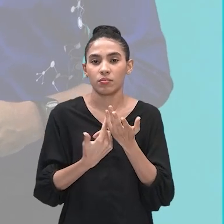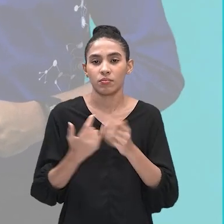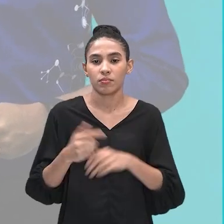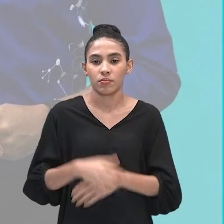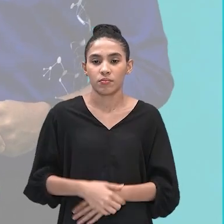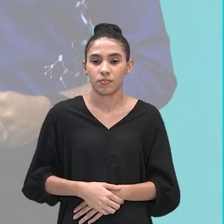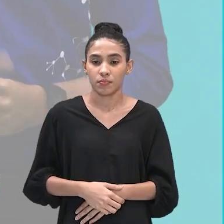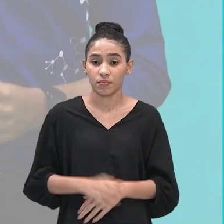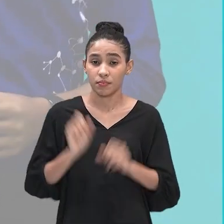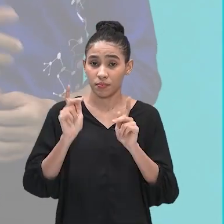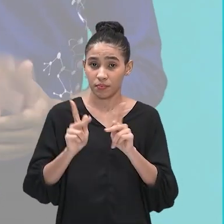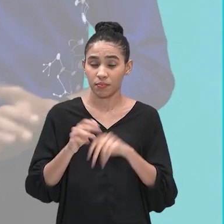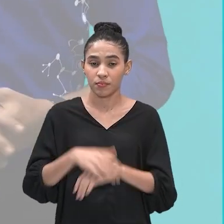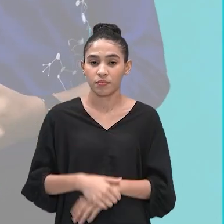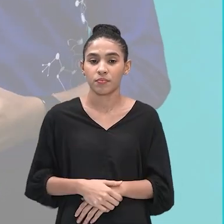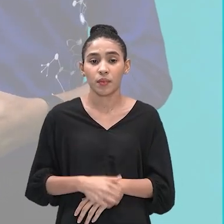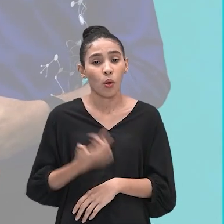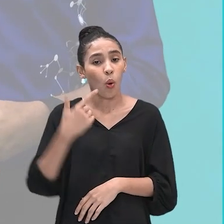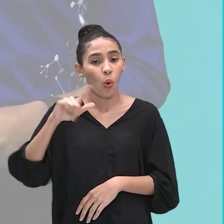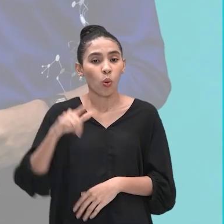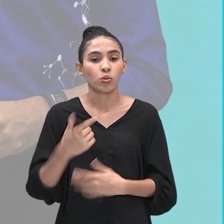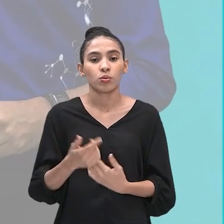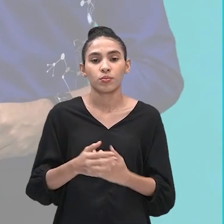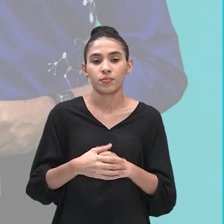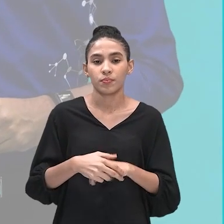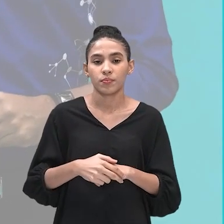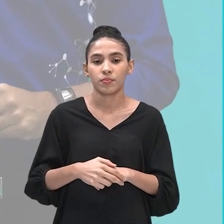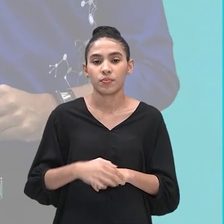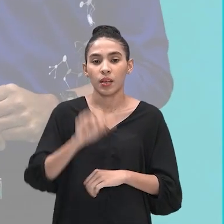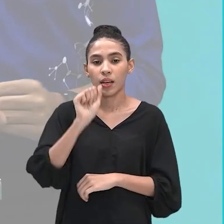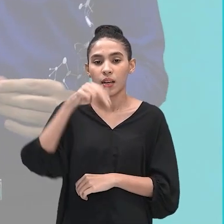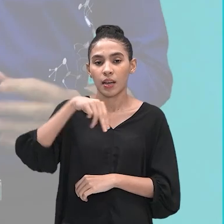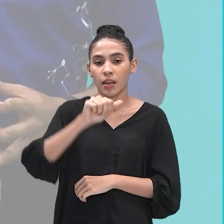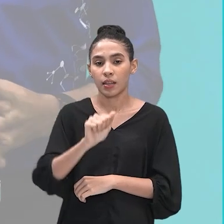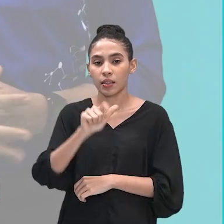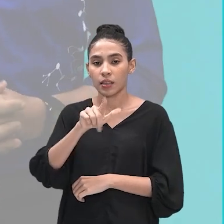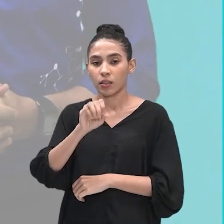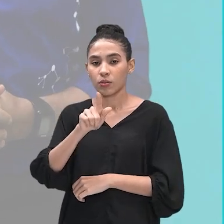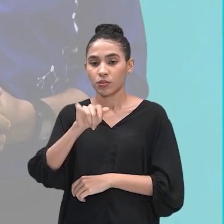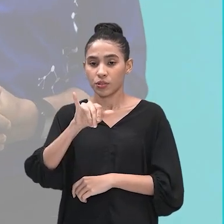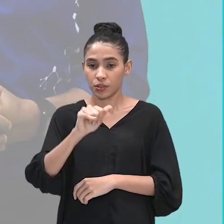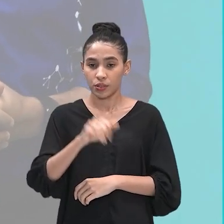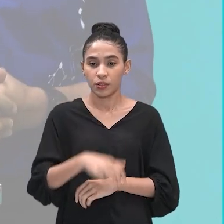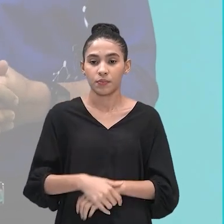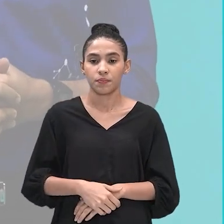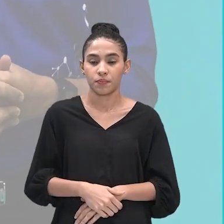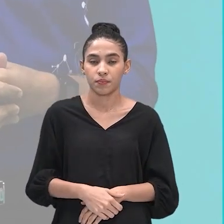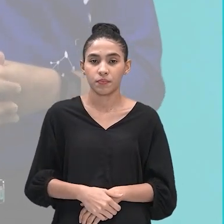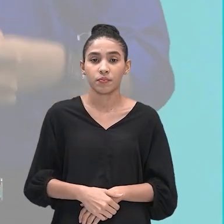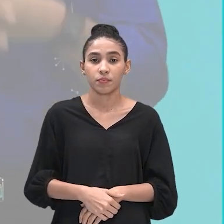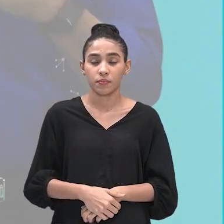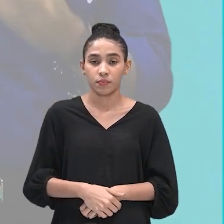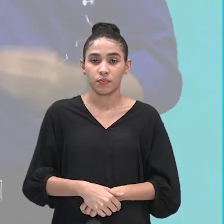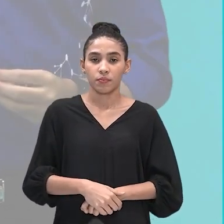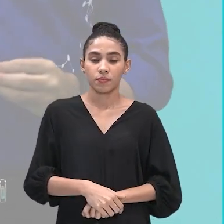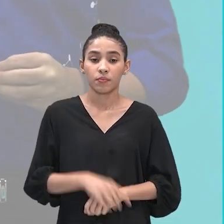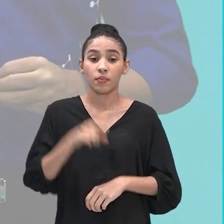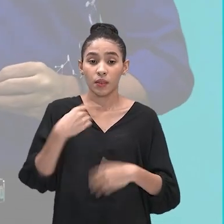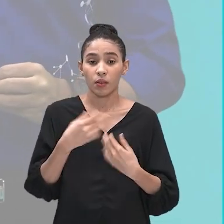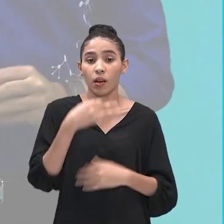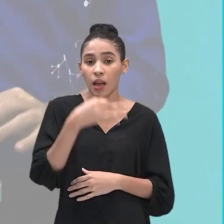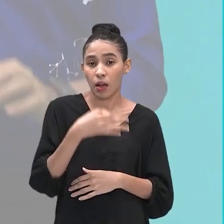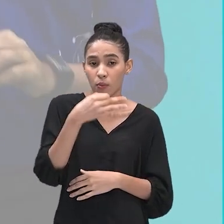texto, ok? Nosso próximo argumento, então, é por analogia, certo? Então, argumentos